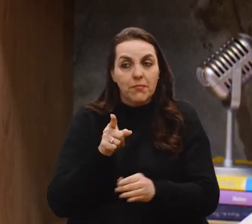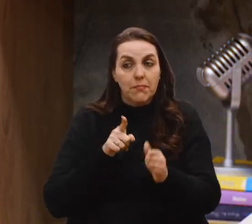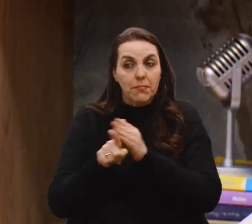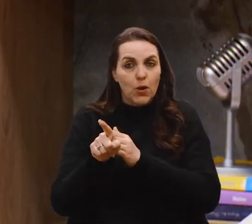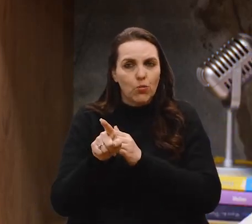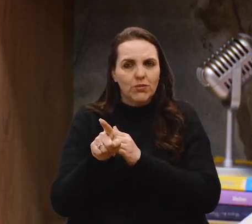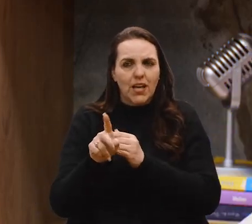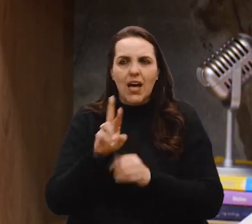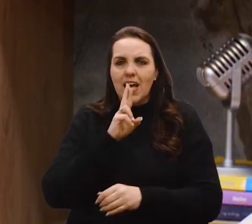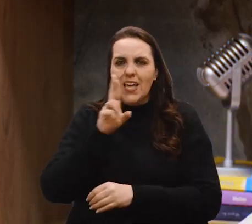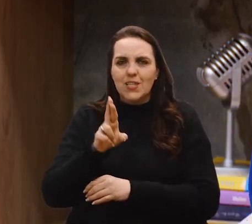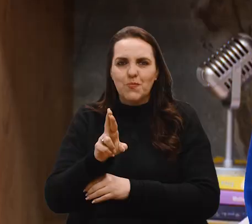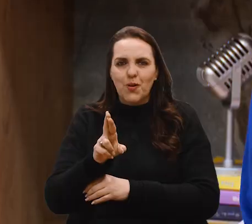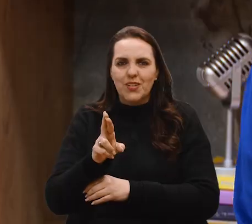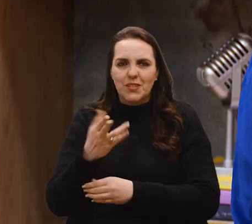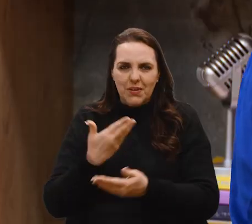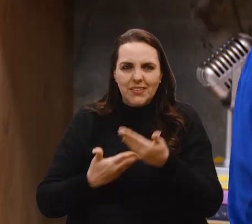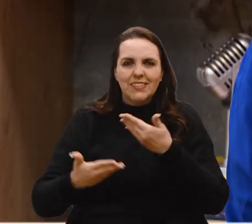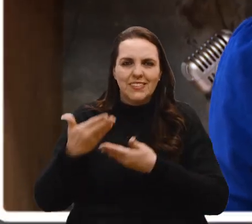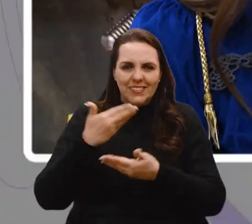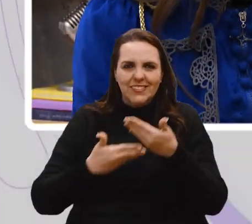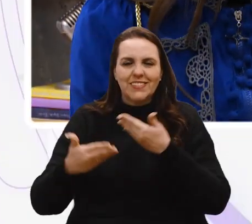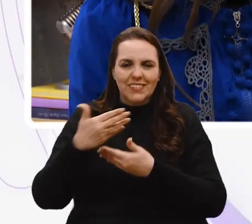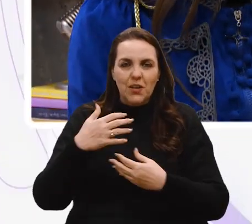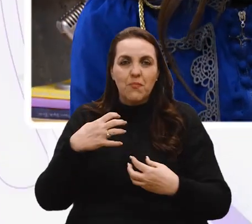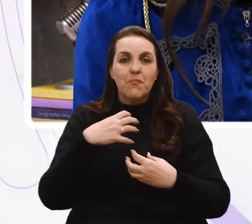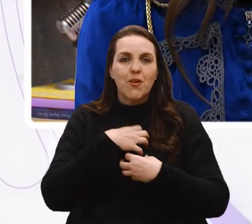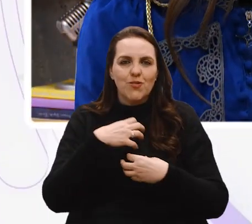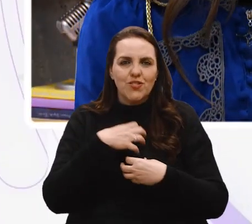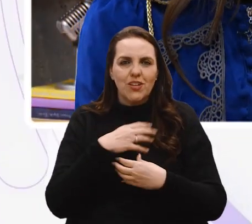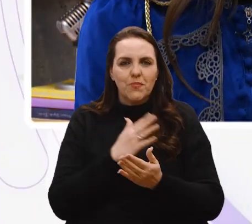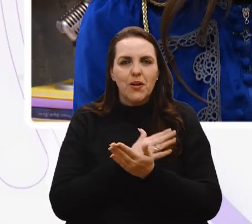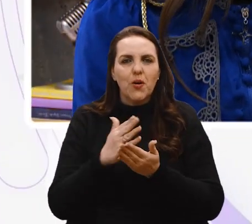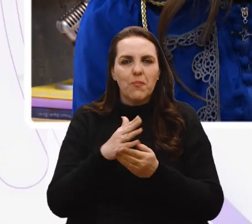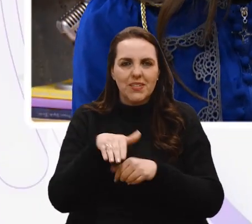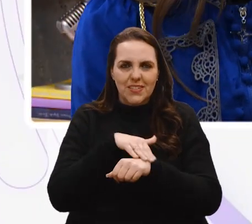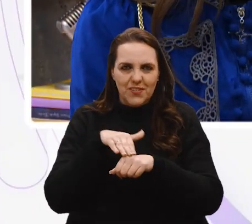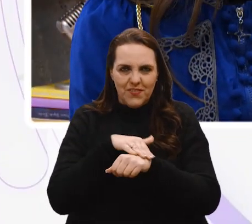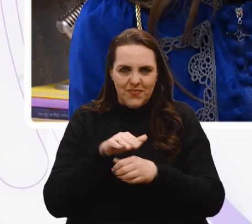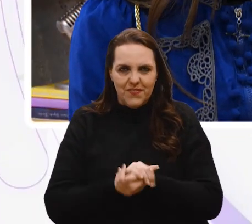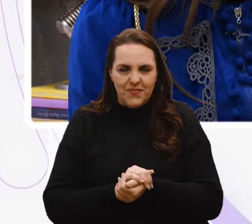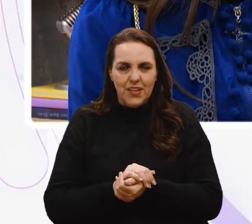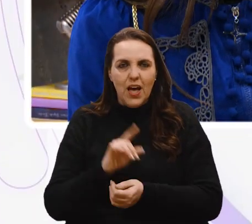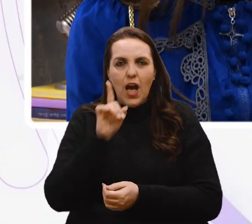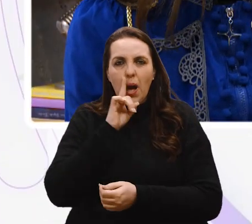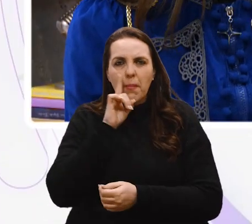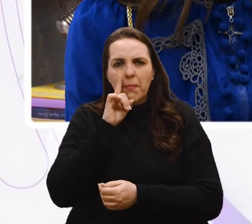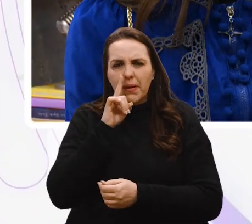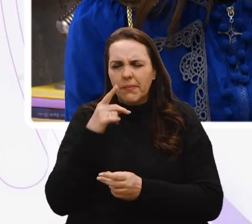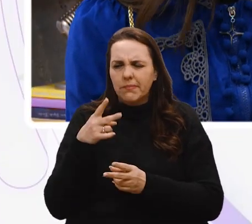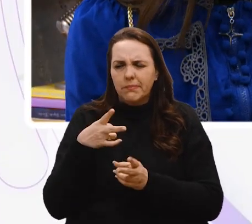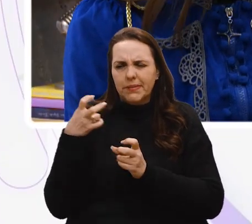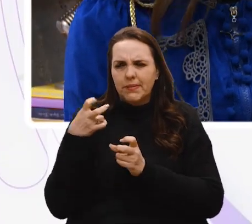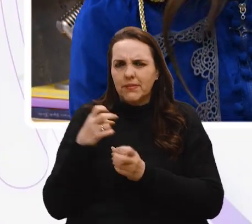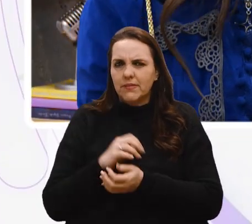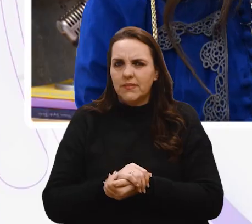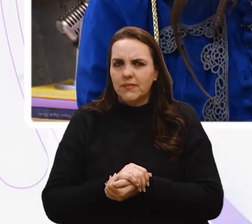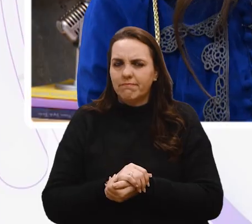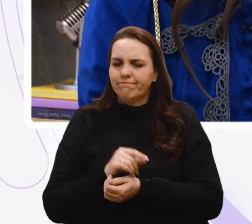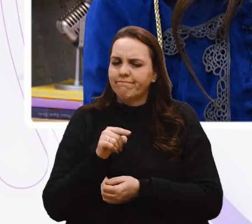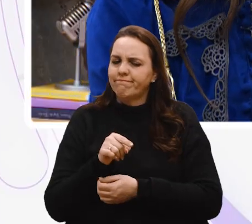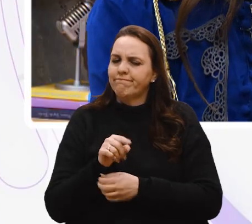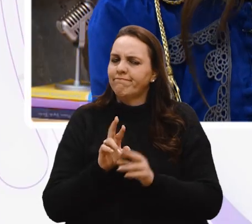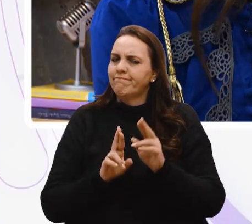coisa e dar a resposta para poder ter um diálogo sobre aquilo. Era a minha forma de iniciar uma conversa. E a minha mãe percebia isso. Não, isso aqui